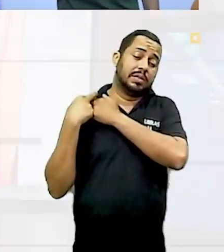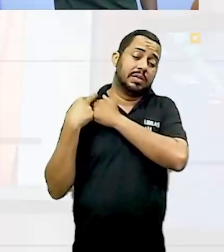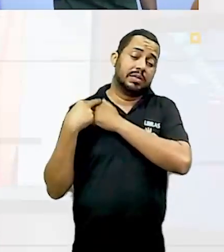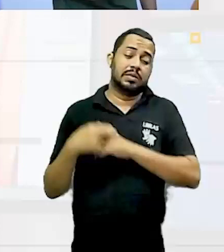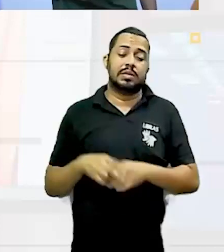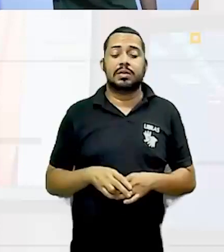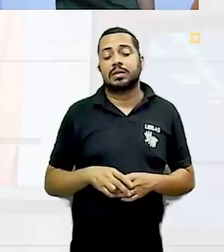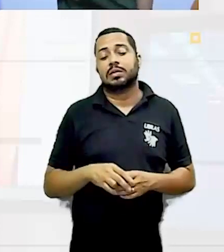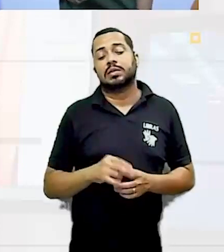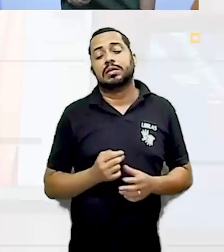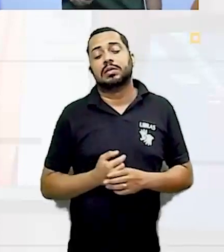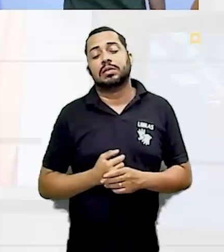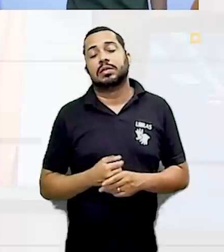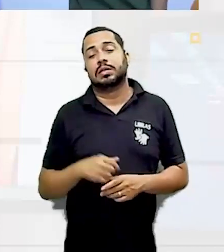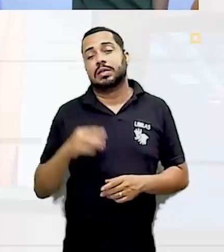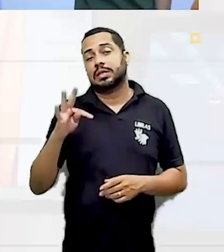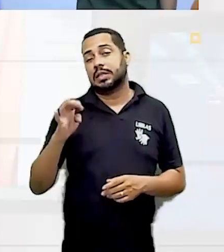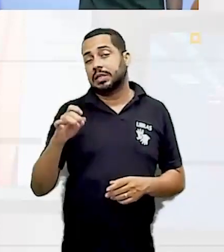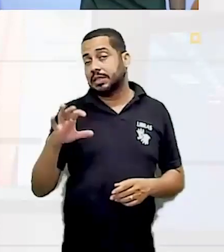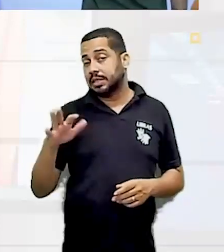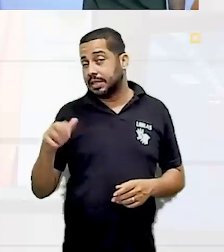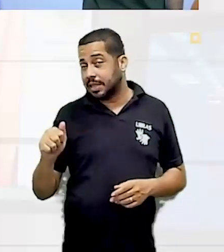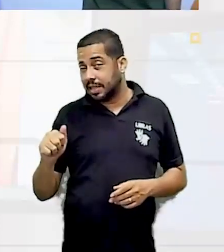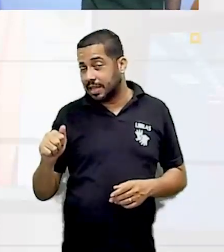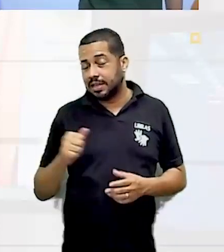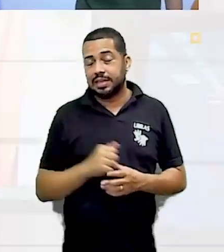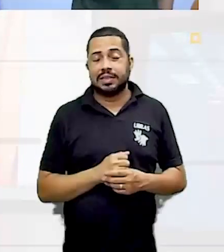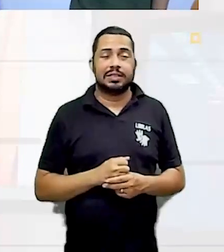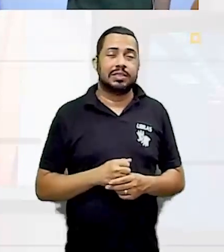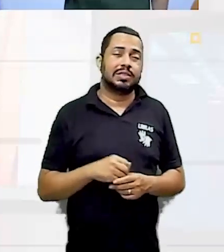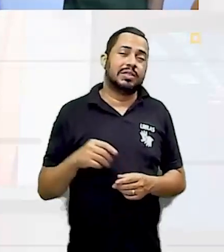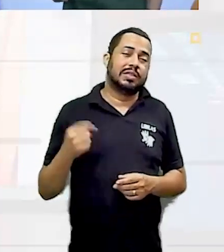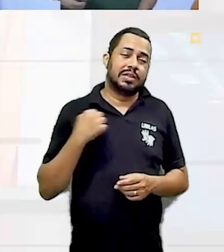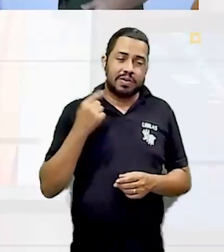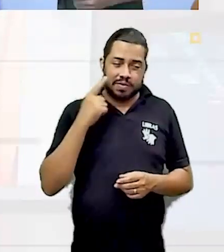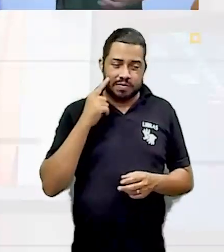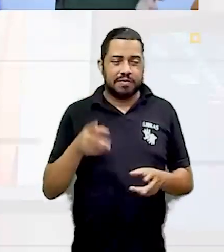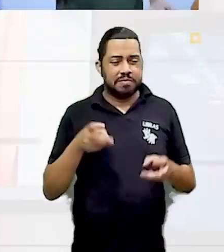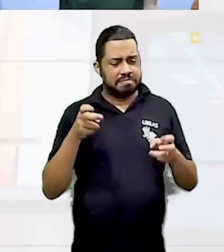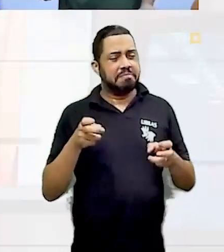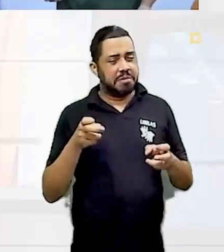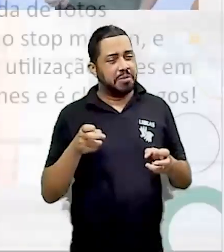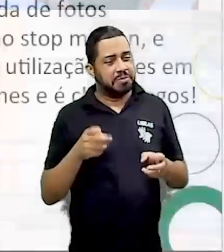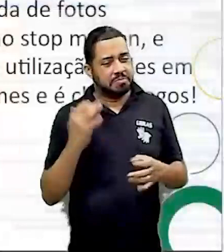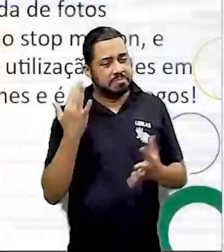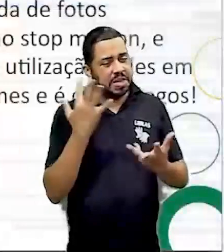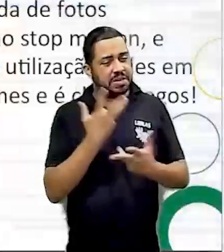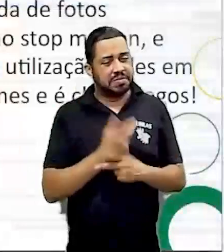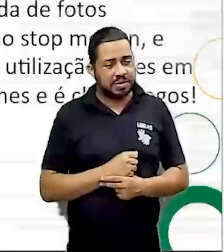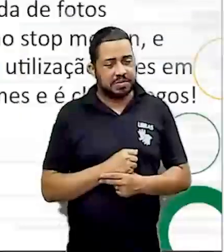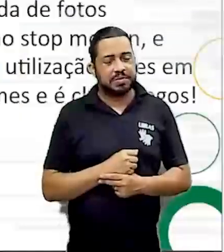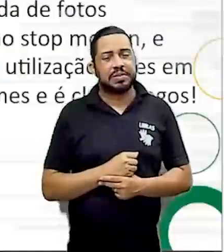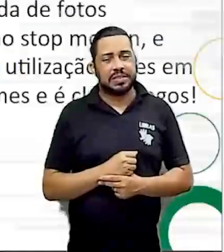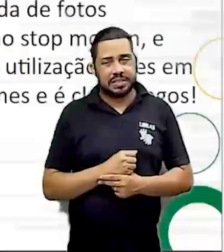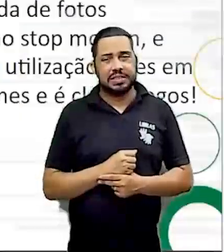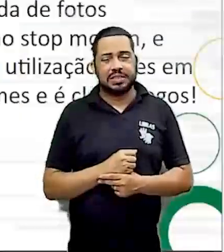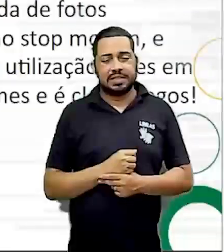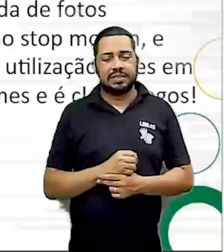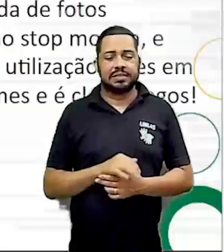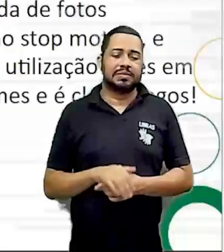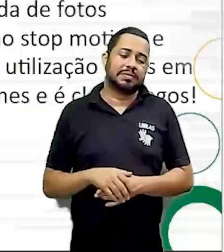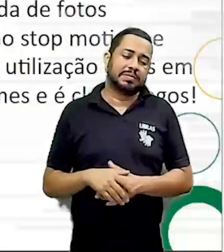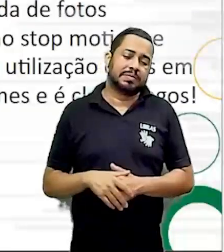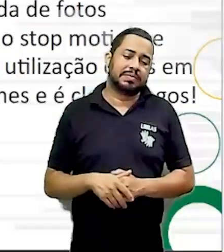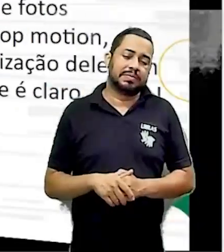de Tarsila do Amaral. E isso, pra mim, quando eu tava assistindo, vendo o trailer sobre isso, foi maravilhoso. Foi algo bem criativo, assim.